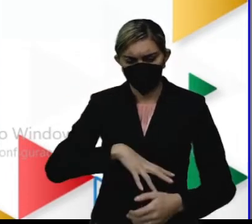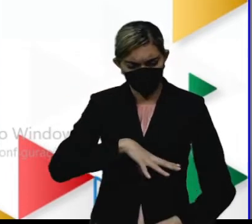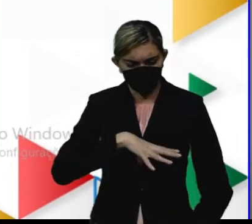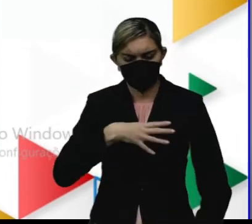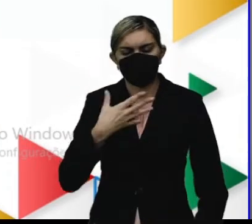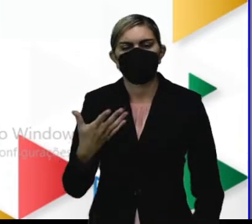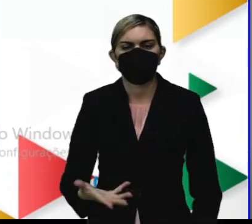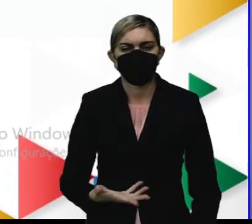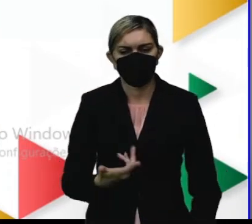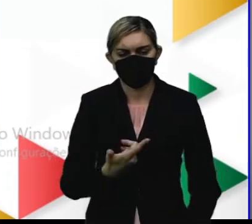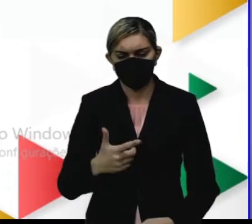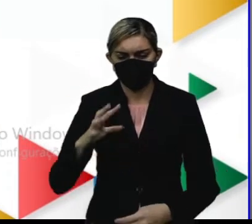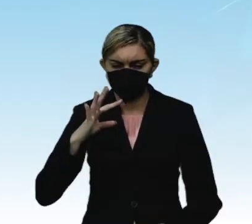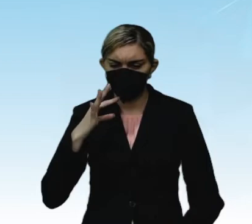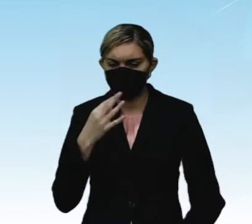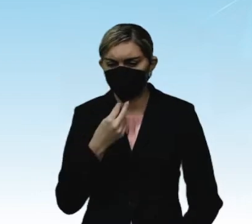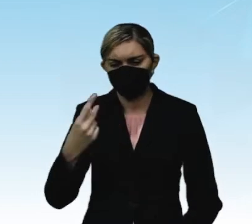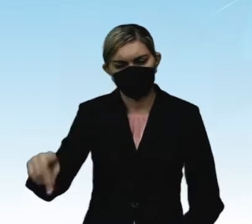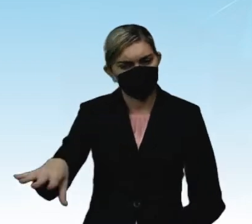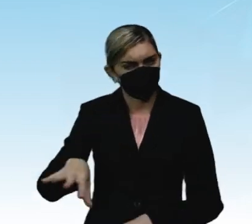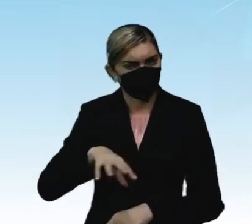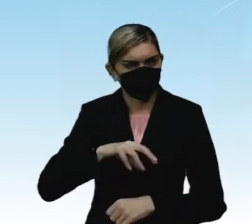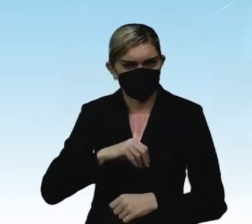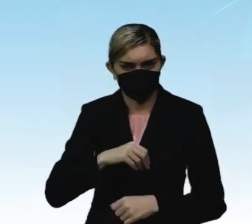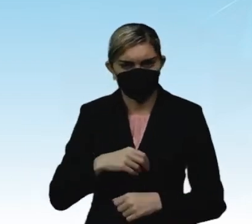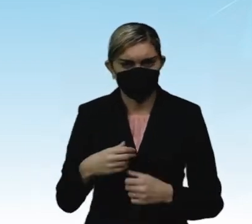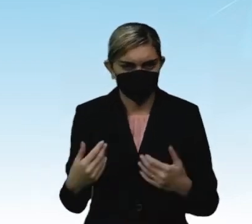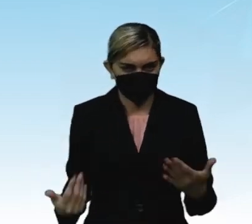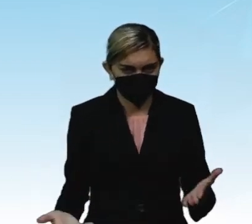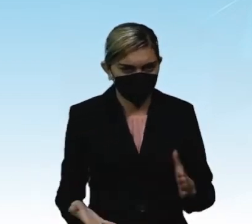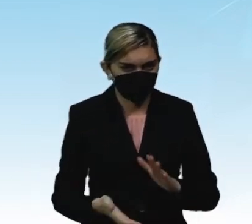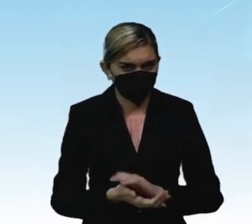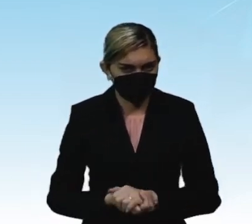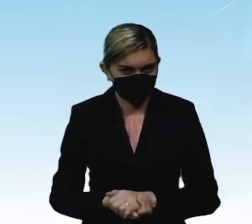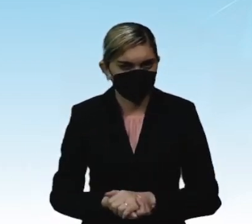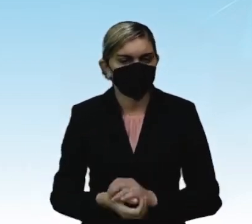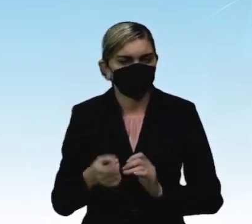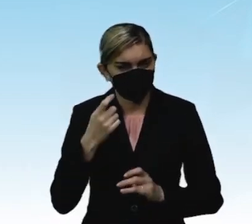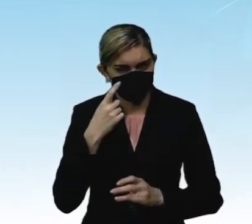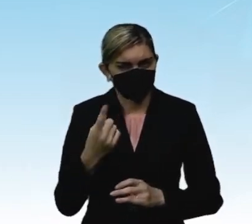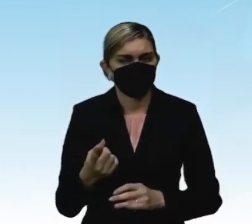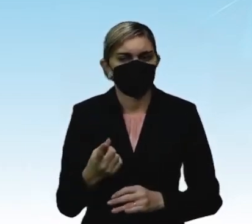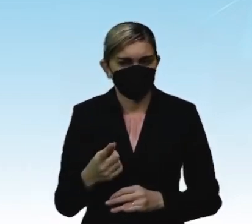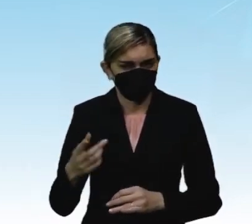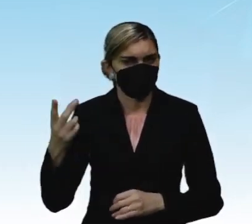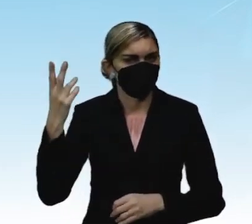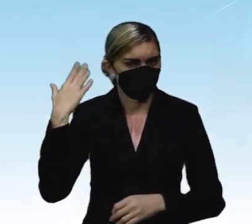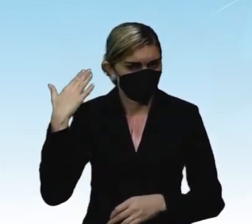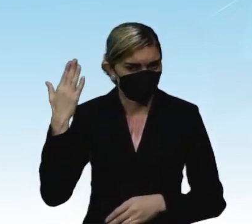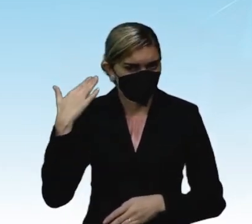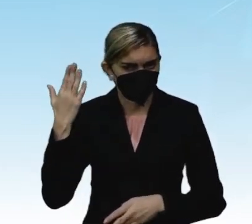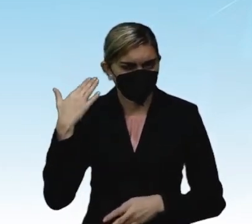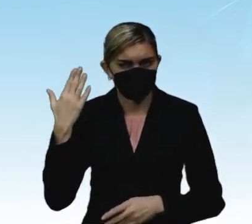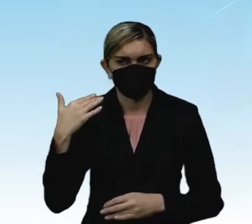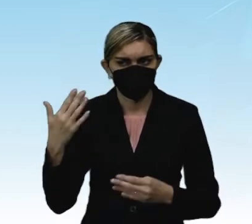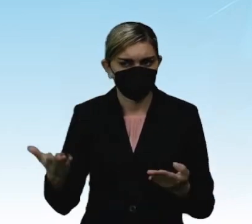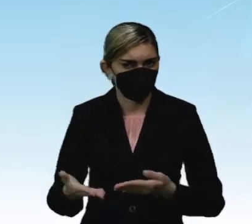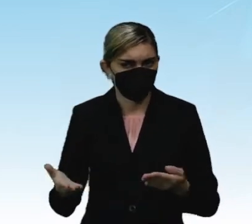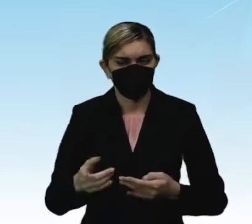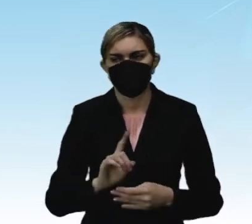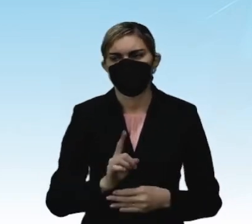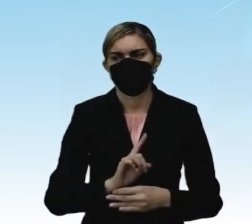valentia e todos os conhecimentos deles. Pra aí, gente! Mas era naquela época, tá, meus amores? Hoje